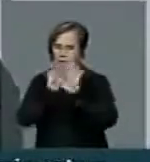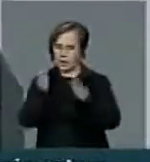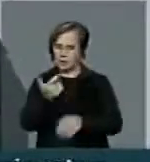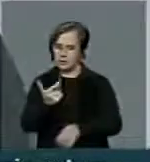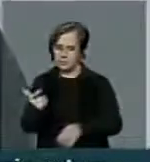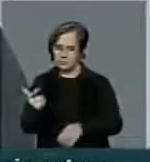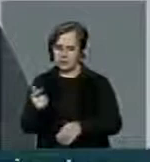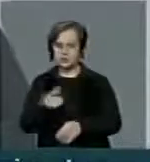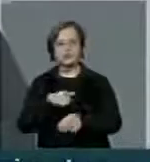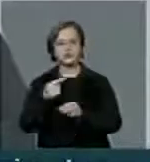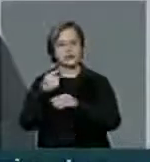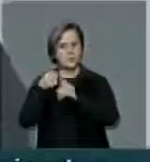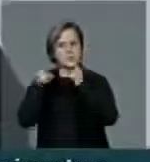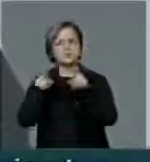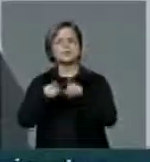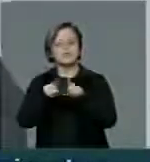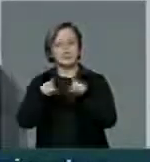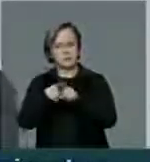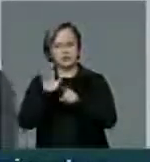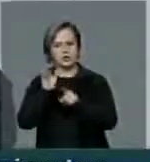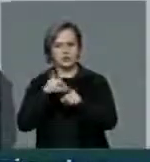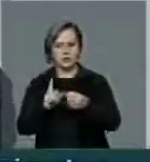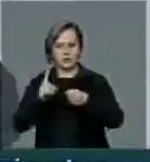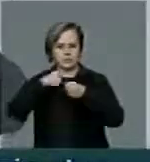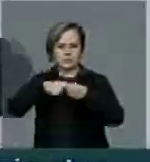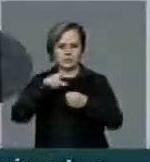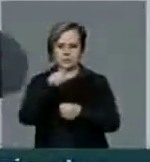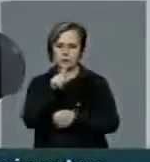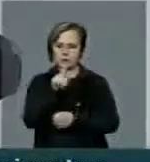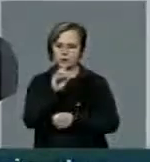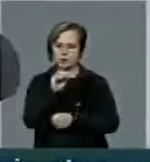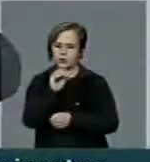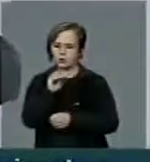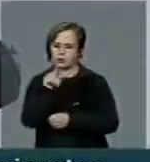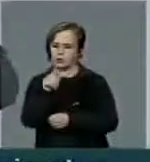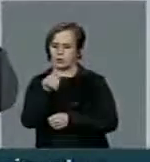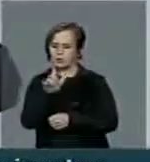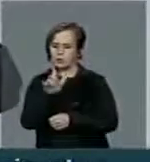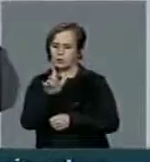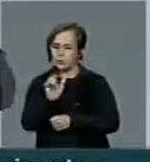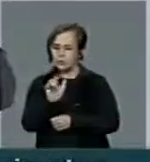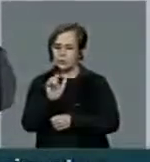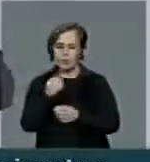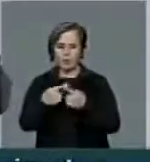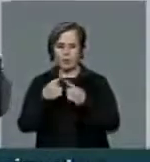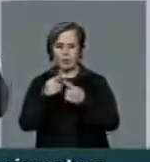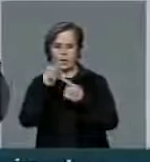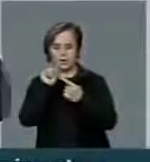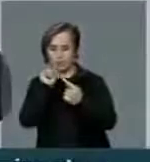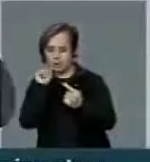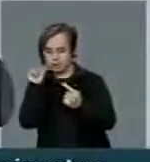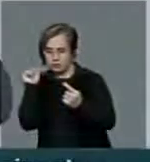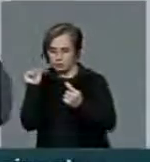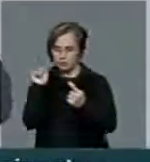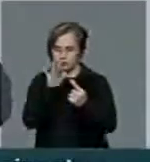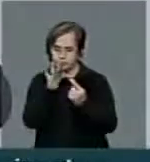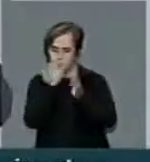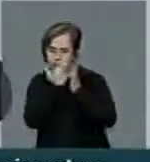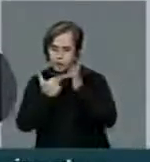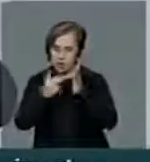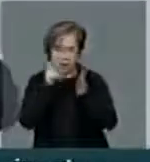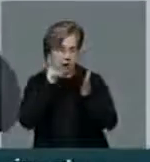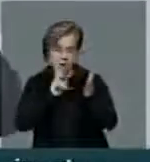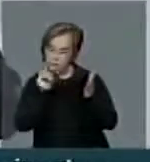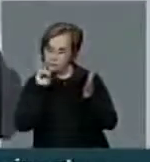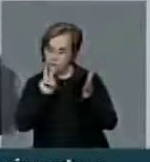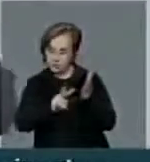desenvolvendo, ainda fizemos uma parceria com o Google, para poder, naquilo que a imagem não enxerga menos de 1 para 50 metros,